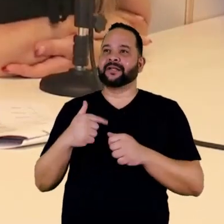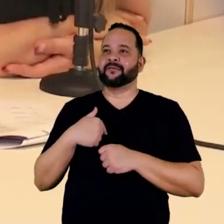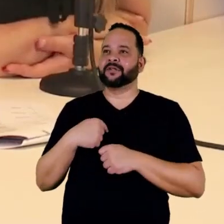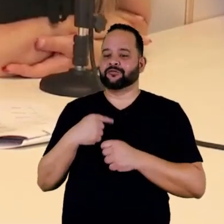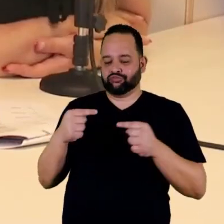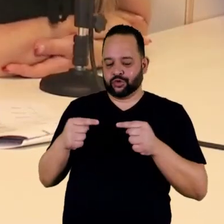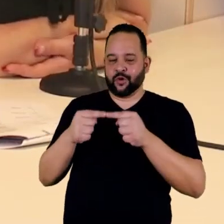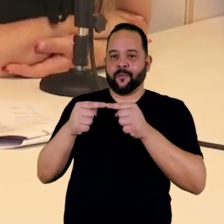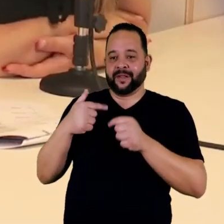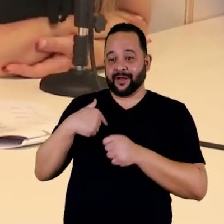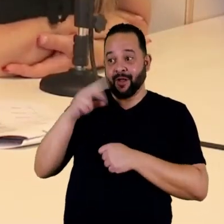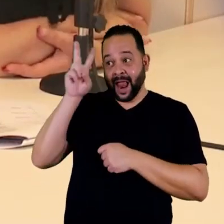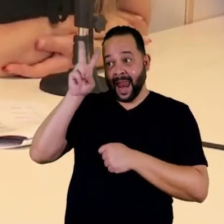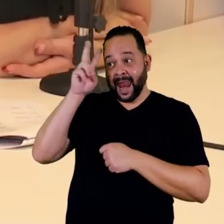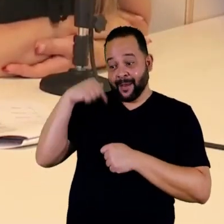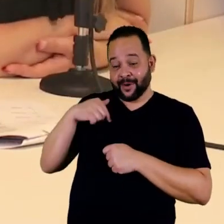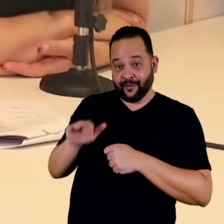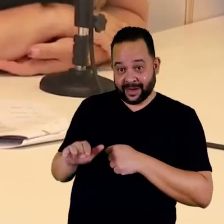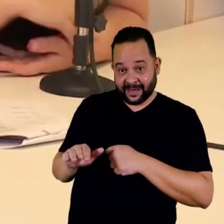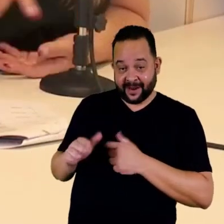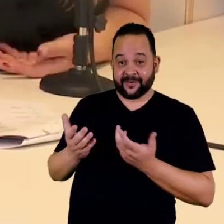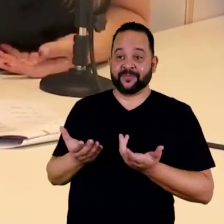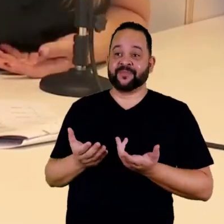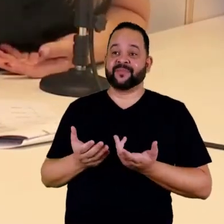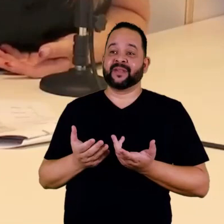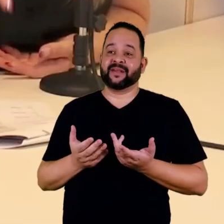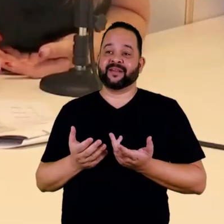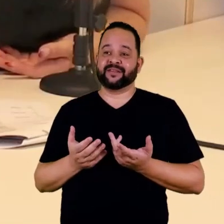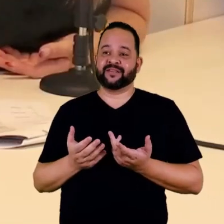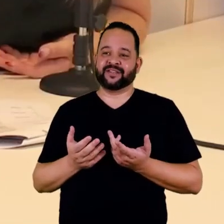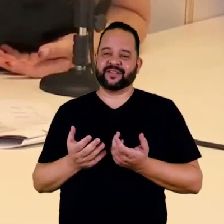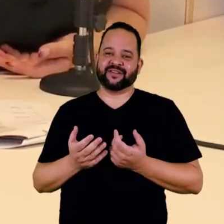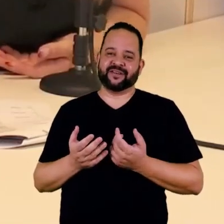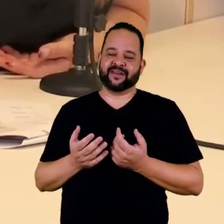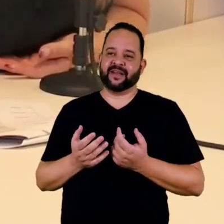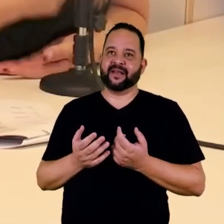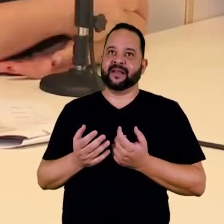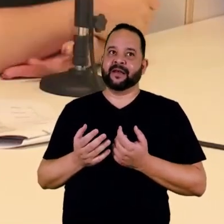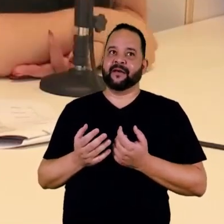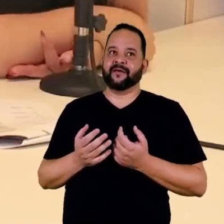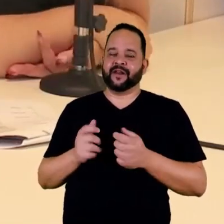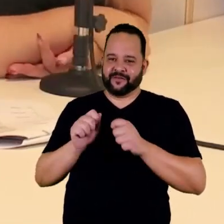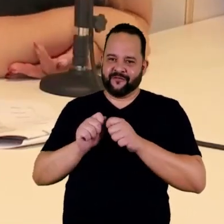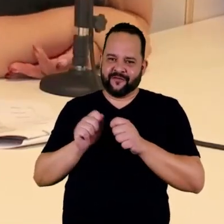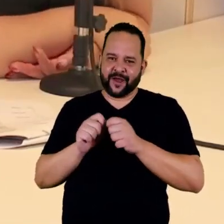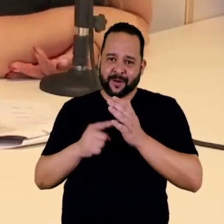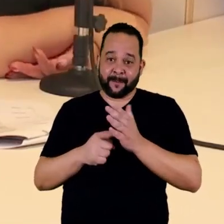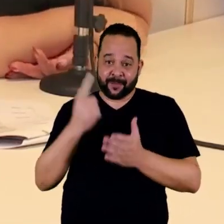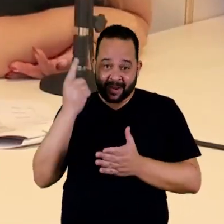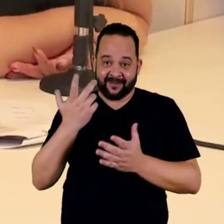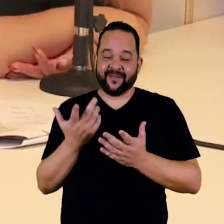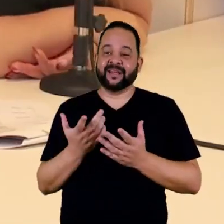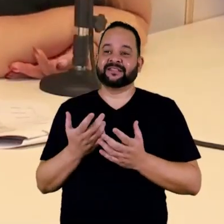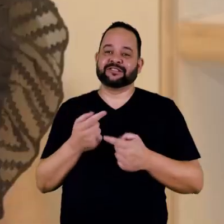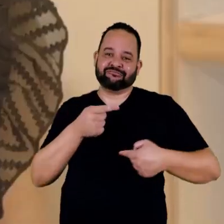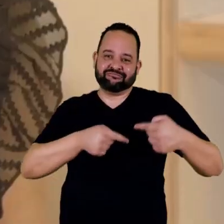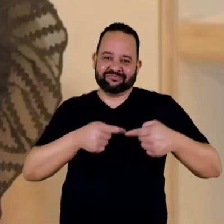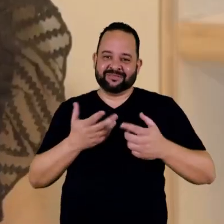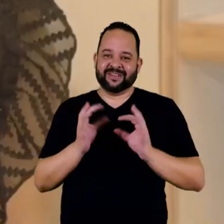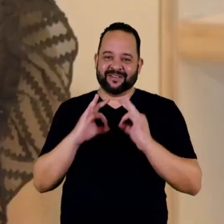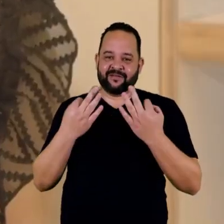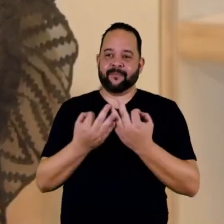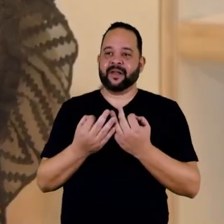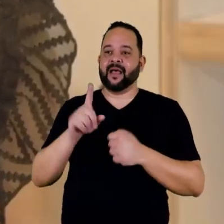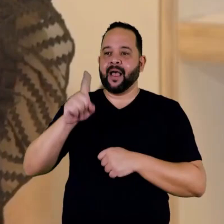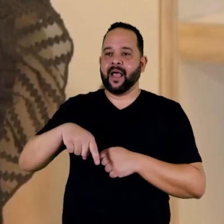infância que a gente faz não esse masterchef de família mas o primeira edição que a gente fez e